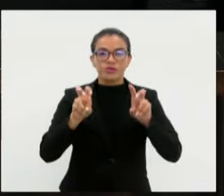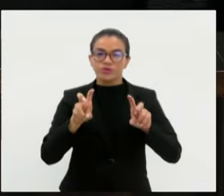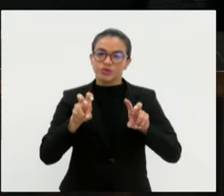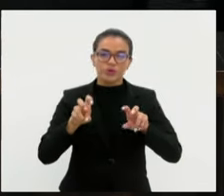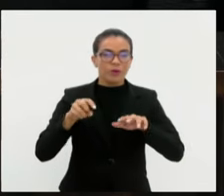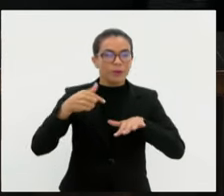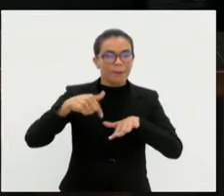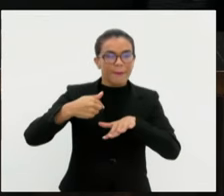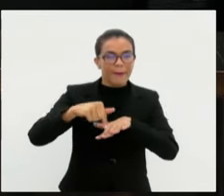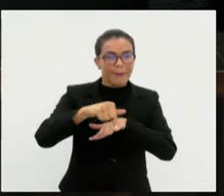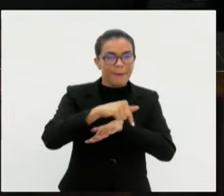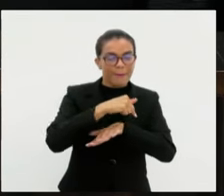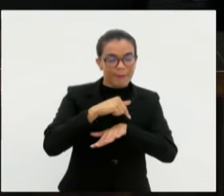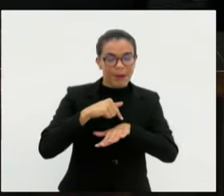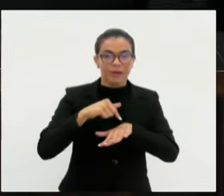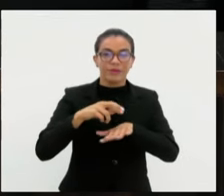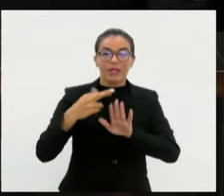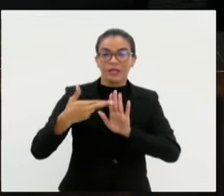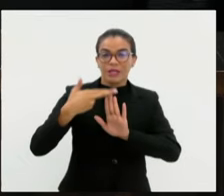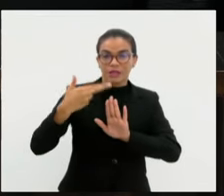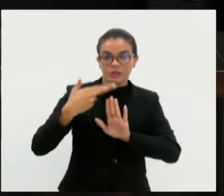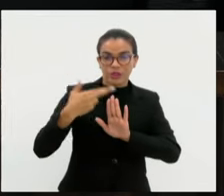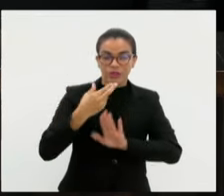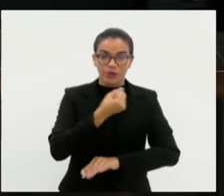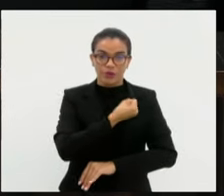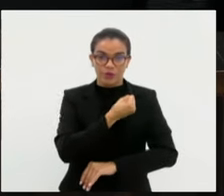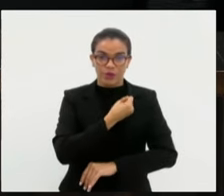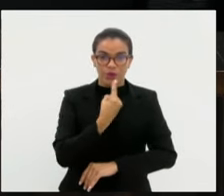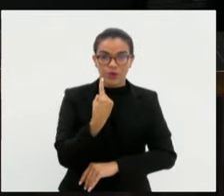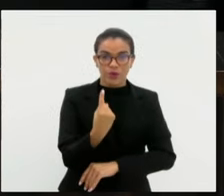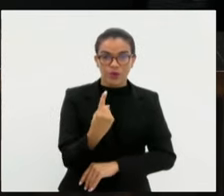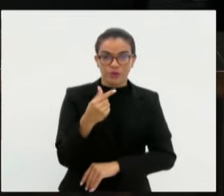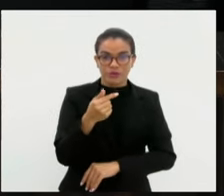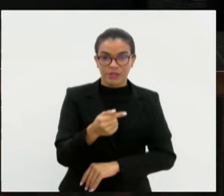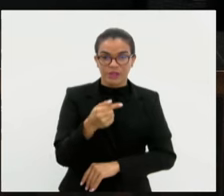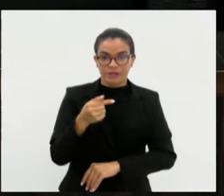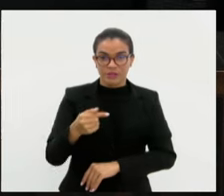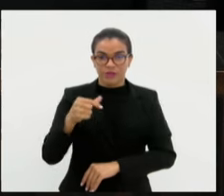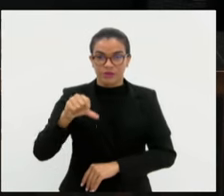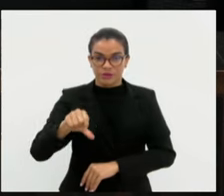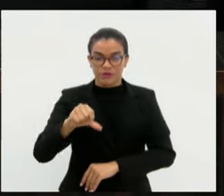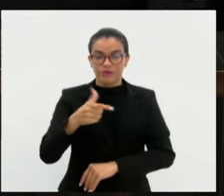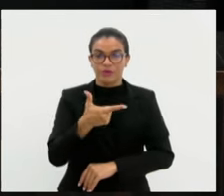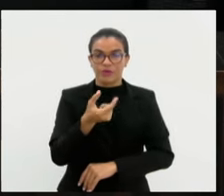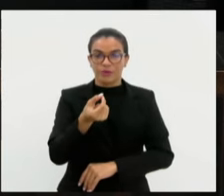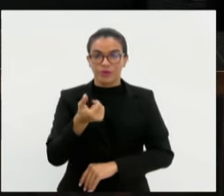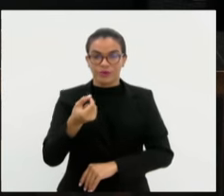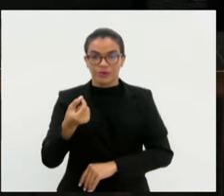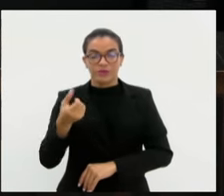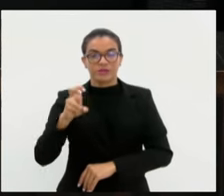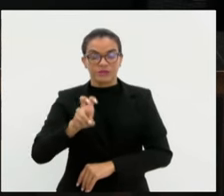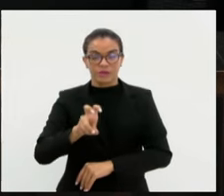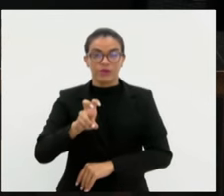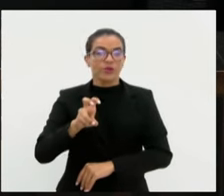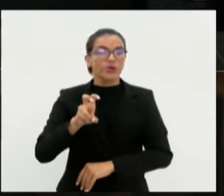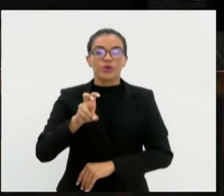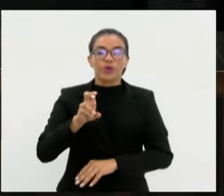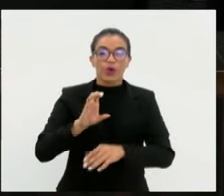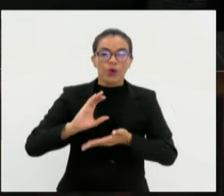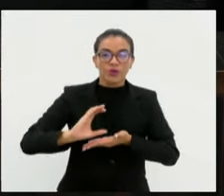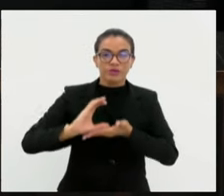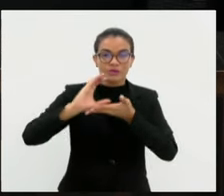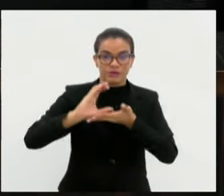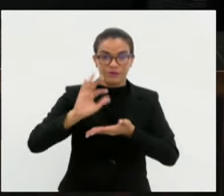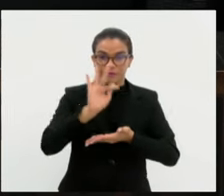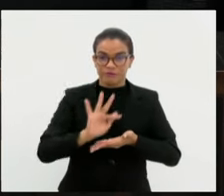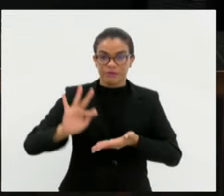veiculação do artigo 39 da resolução de número 1779 de 2005 do Conselho Federal de Medicina,